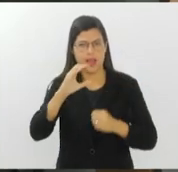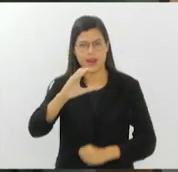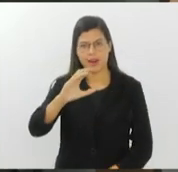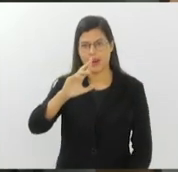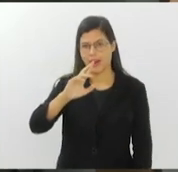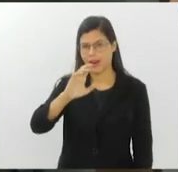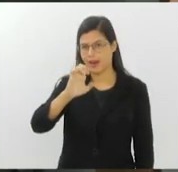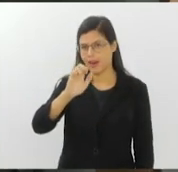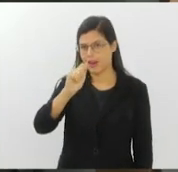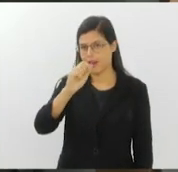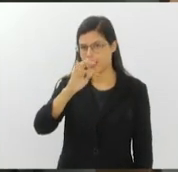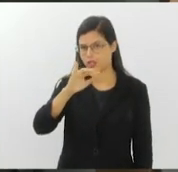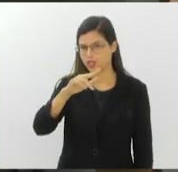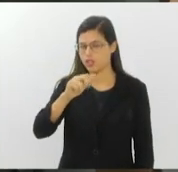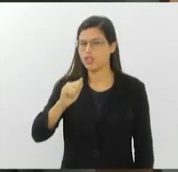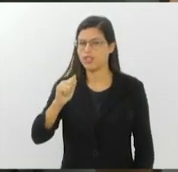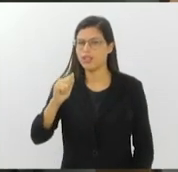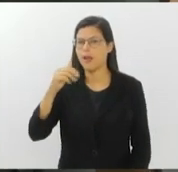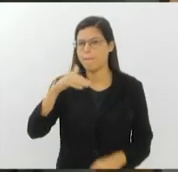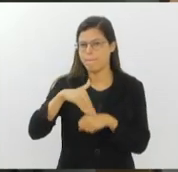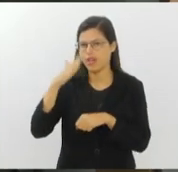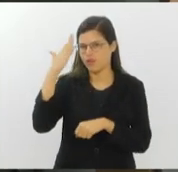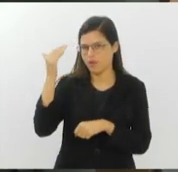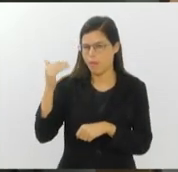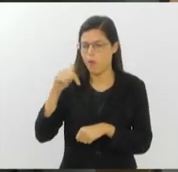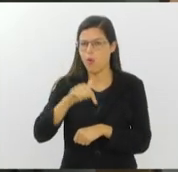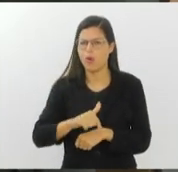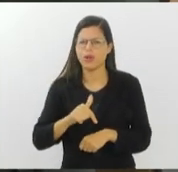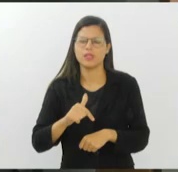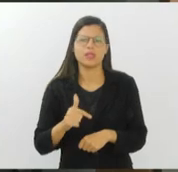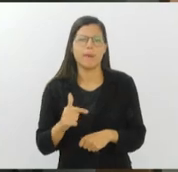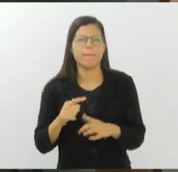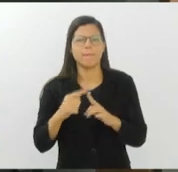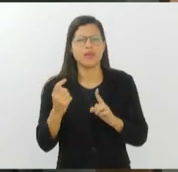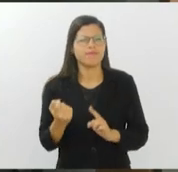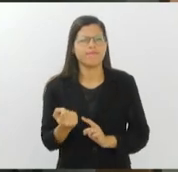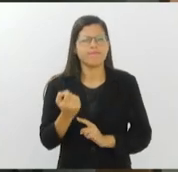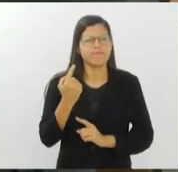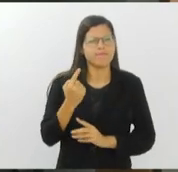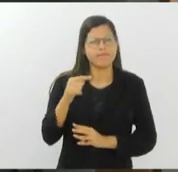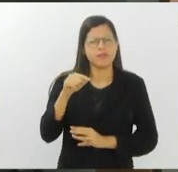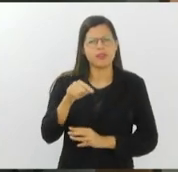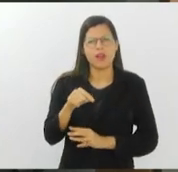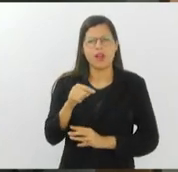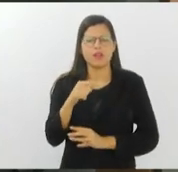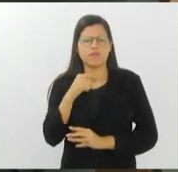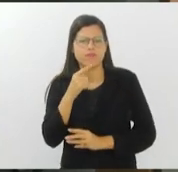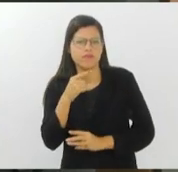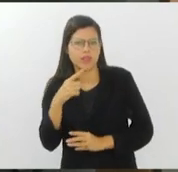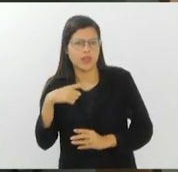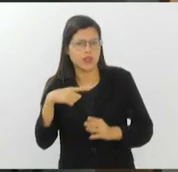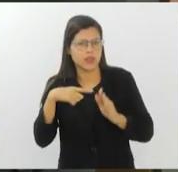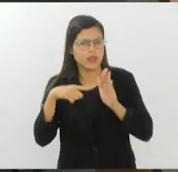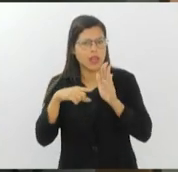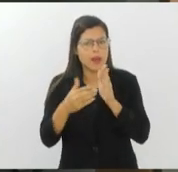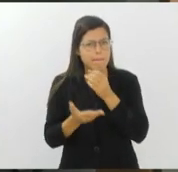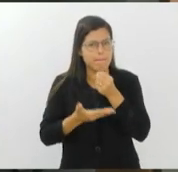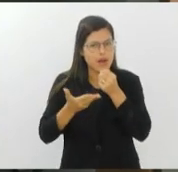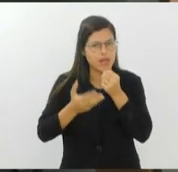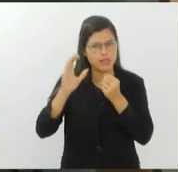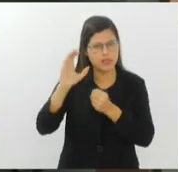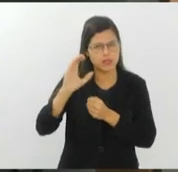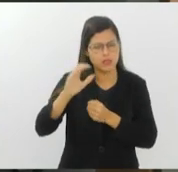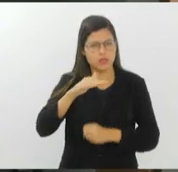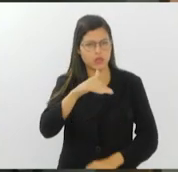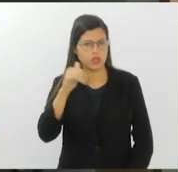em grande evidência nos últimos tempos. Mas será que essa popularidade encontra respaldo científico? Eu vou chamar a repórter